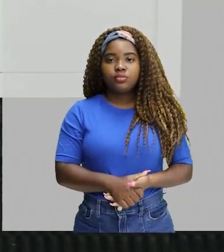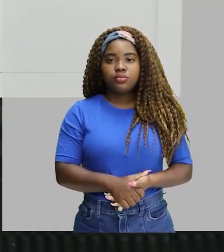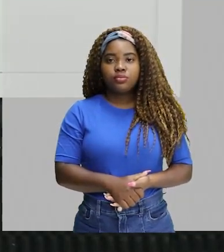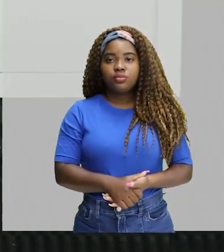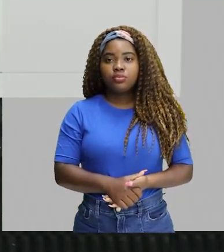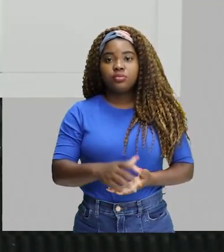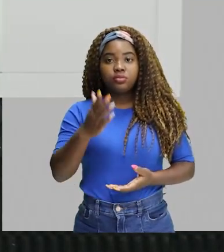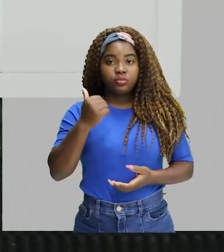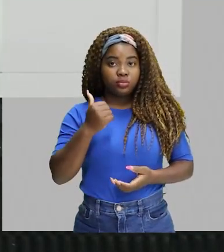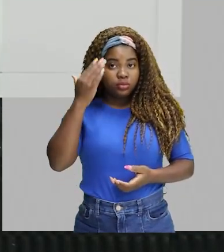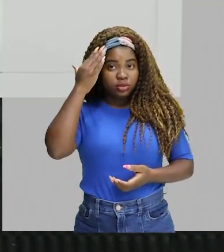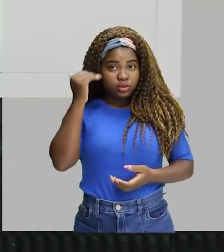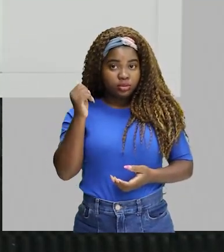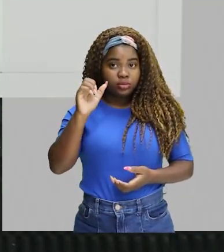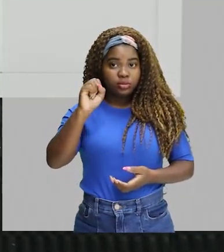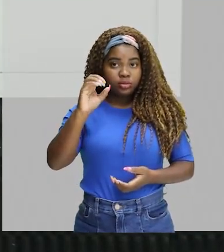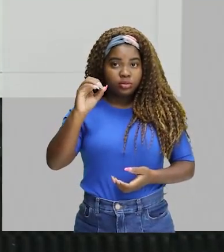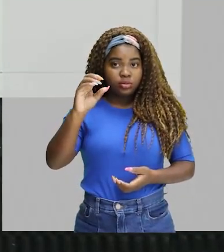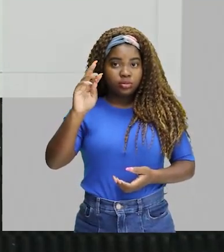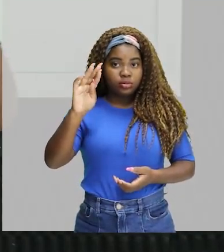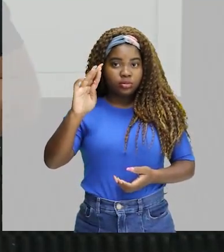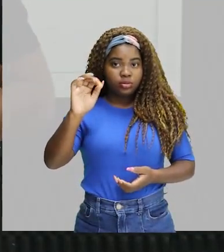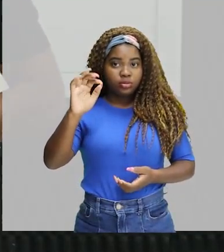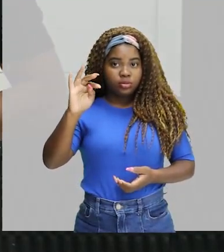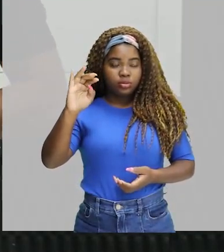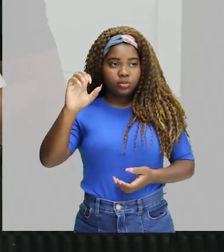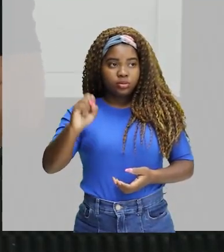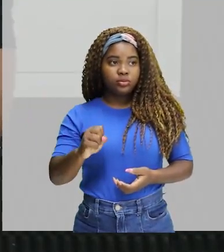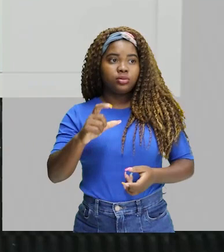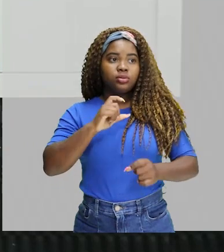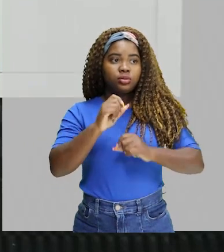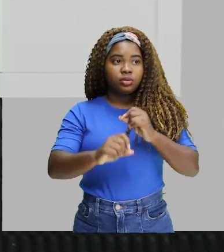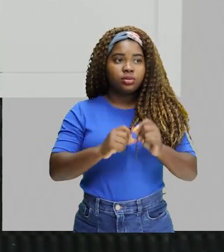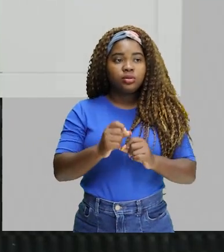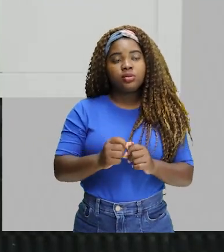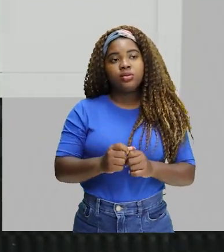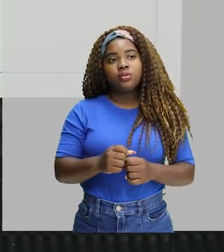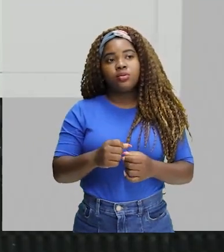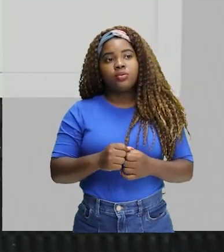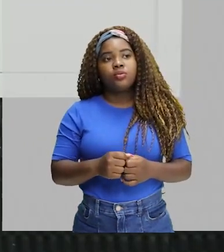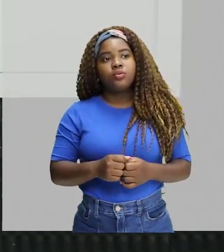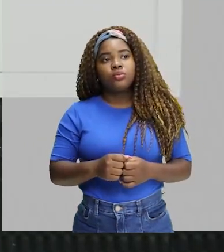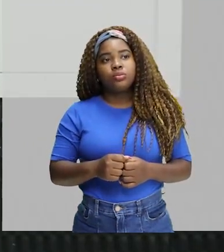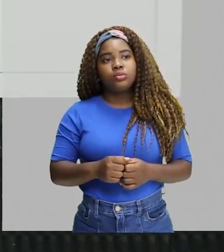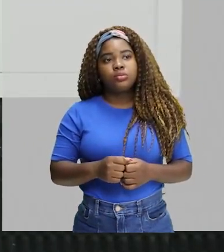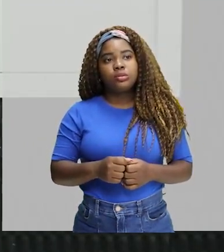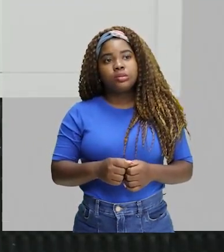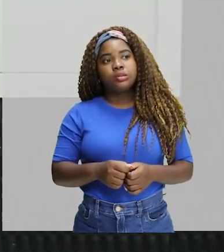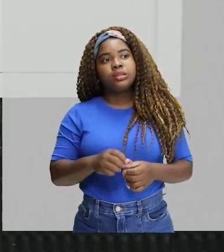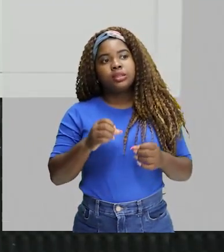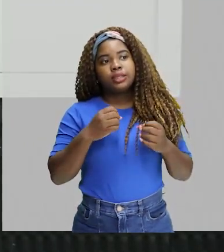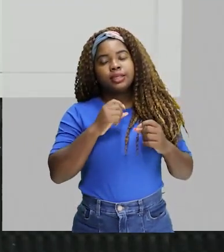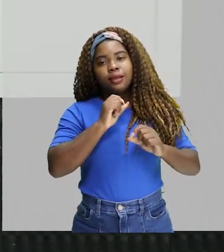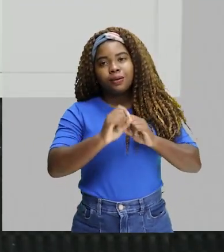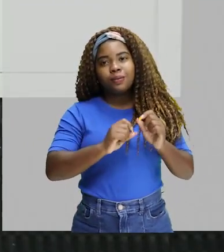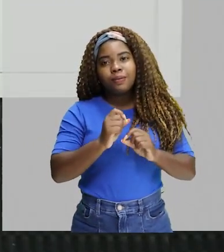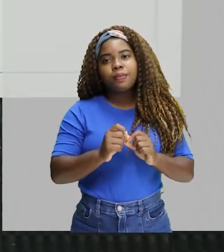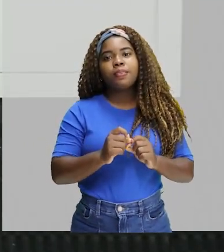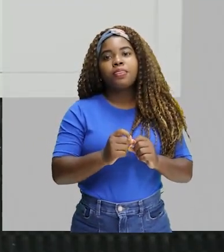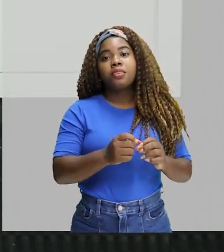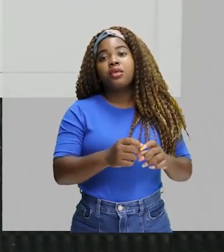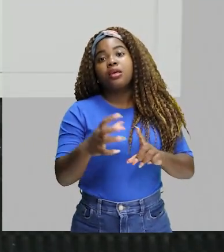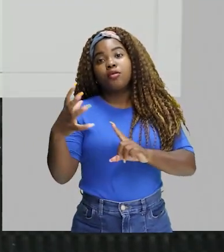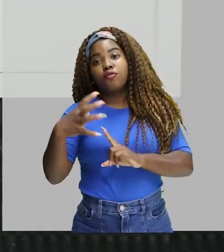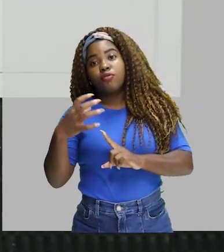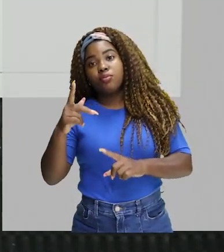que Sócrates é a grande personagem de Platão. Então, teoricamente, existe uma união muito grande entre aquilo que